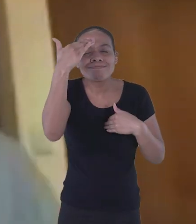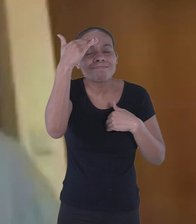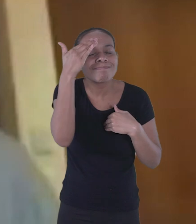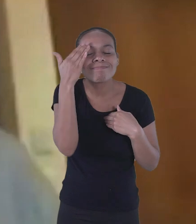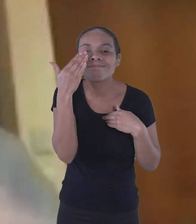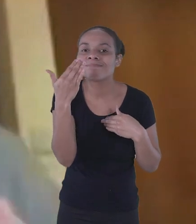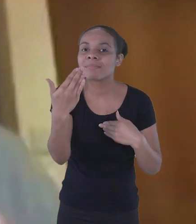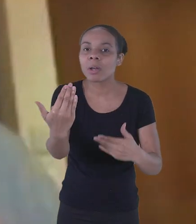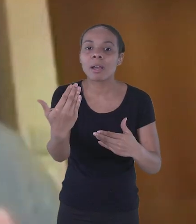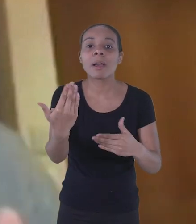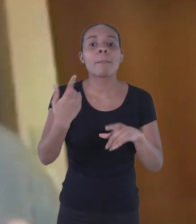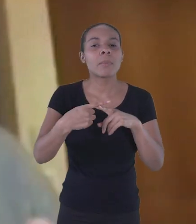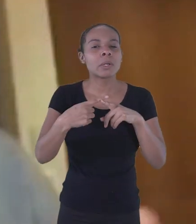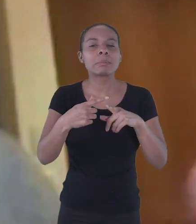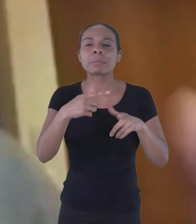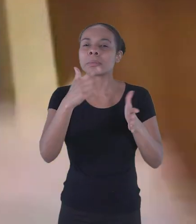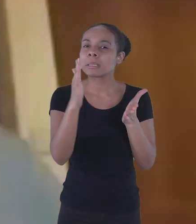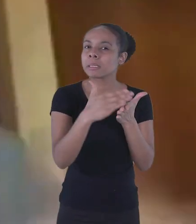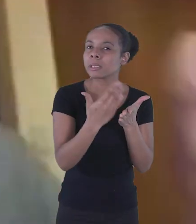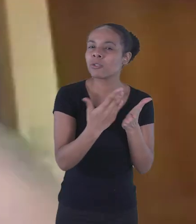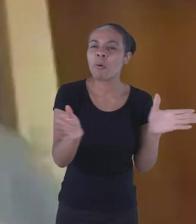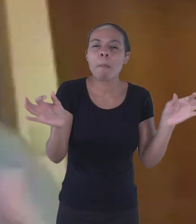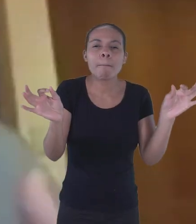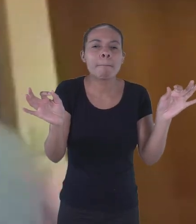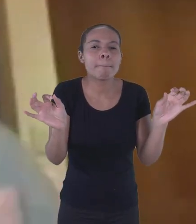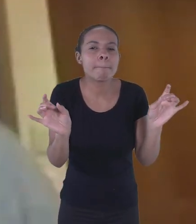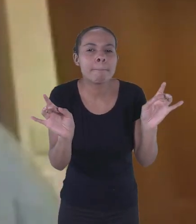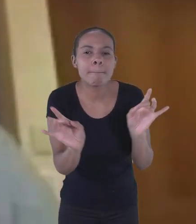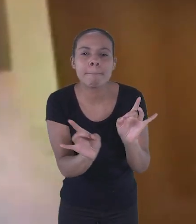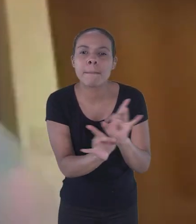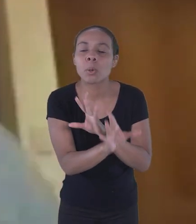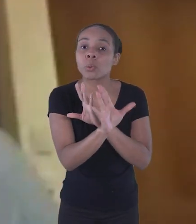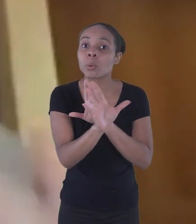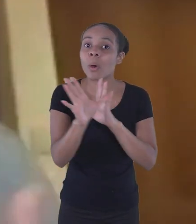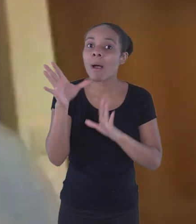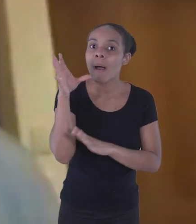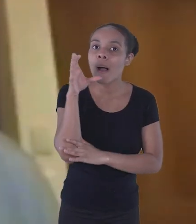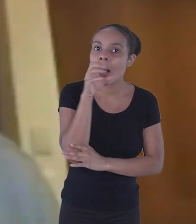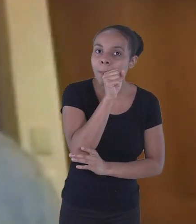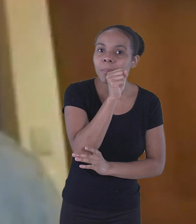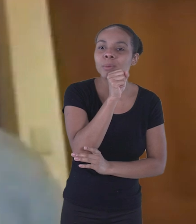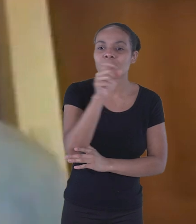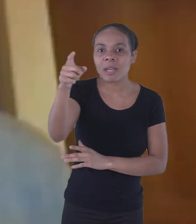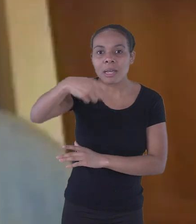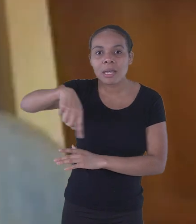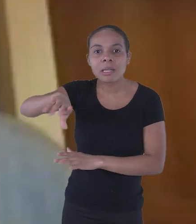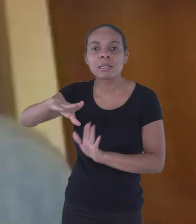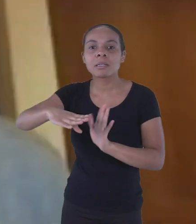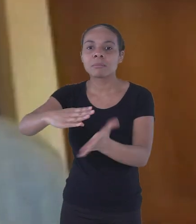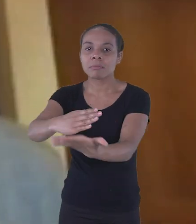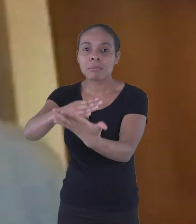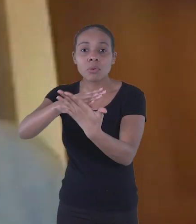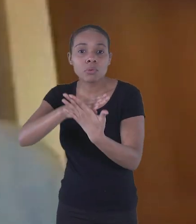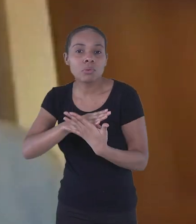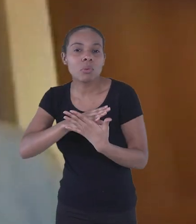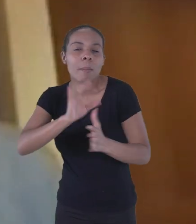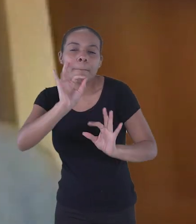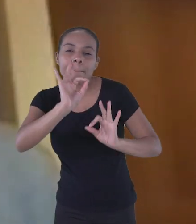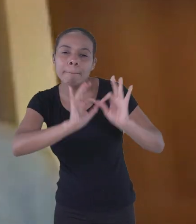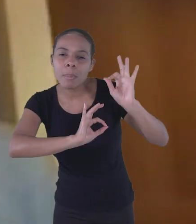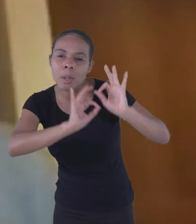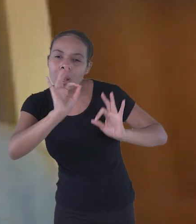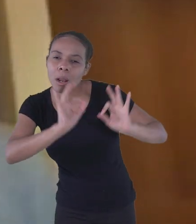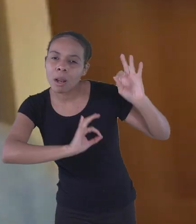eu vou polindo e eles me ajudam a polir. Então, tem um trabalho. Eu como